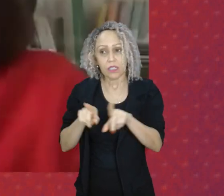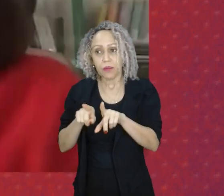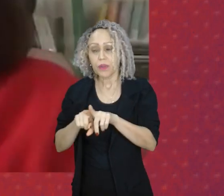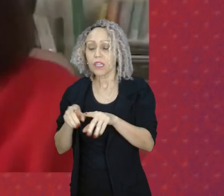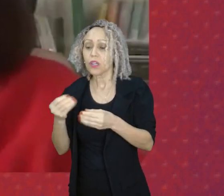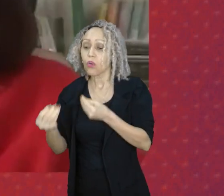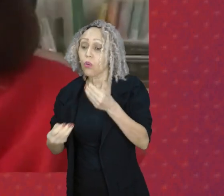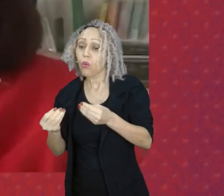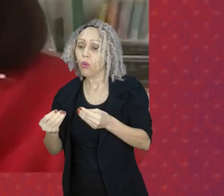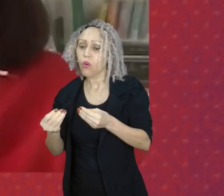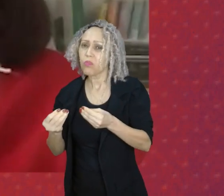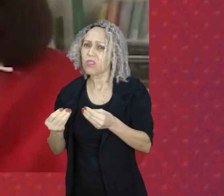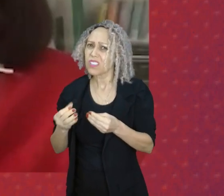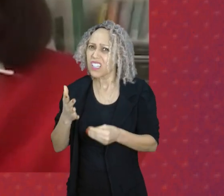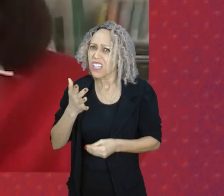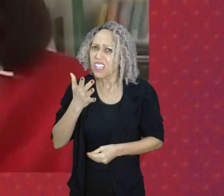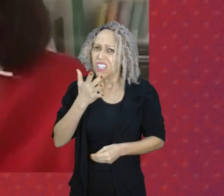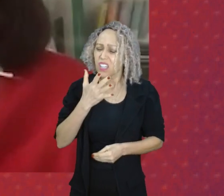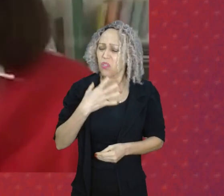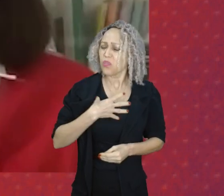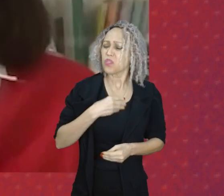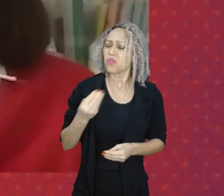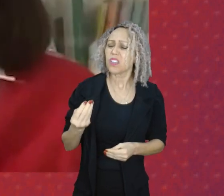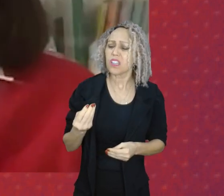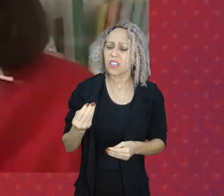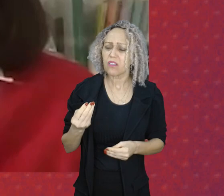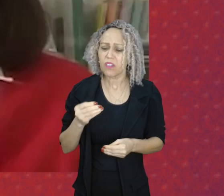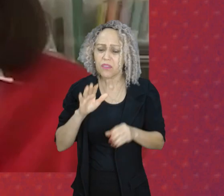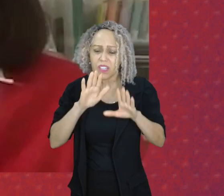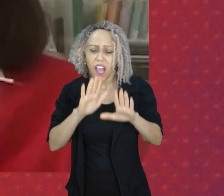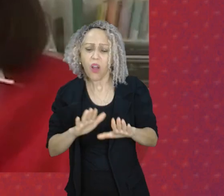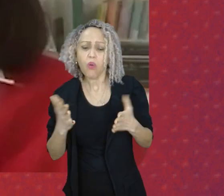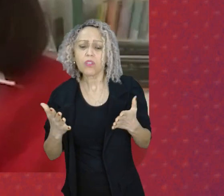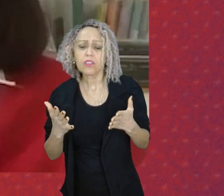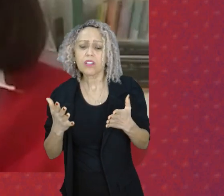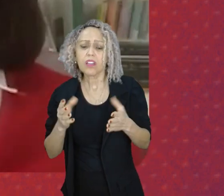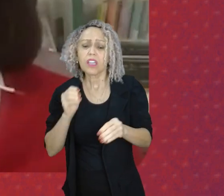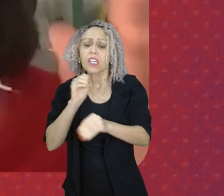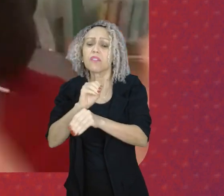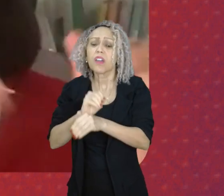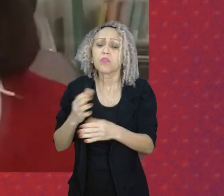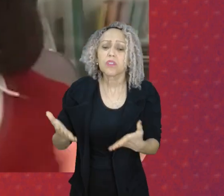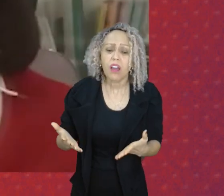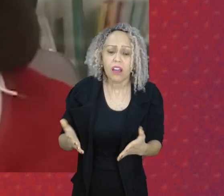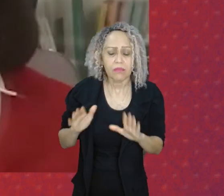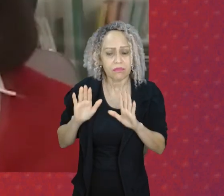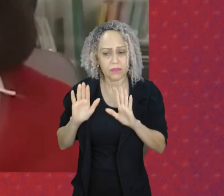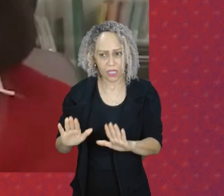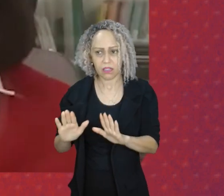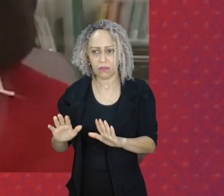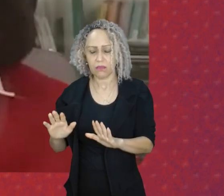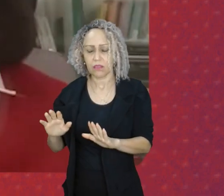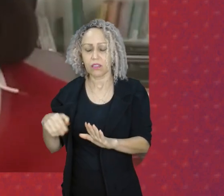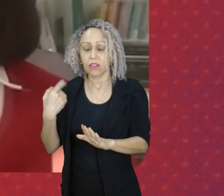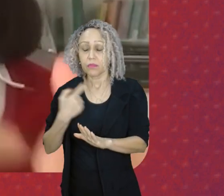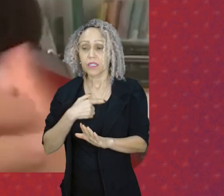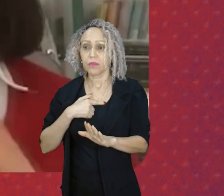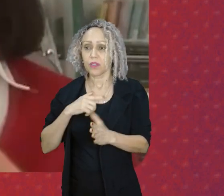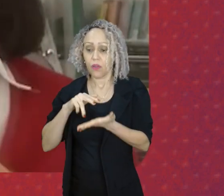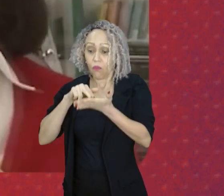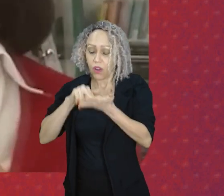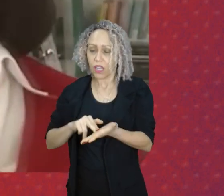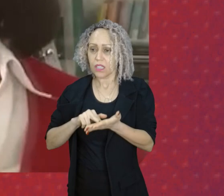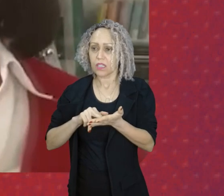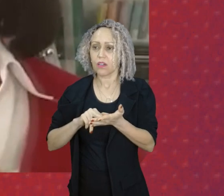para poder participar. E, na verdade, nós precisamos de políticas que fortaleçam o parlamento para que